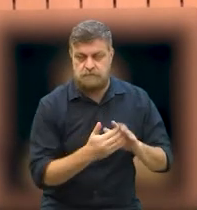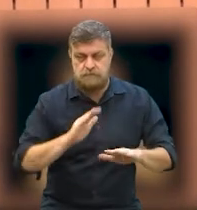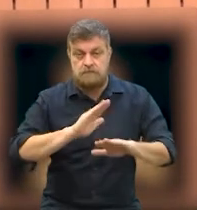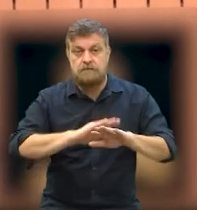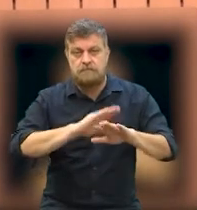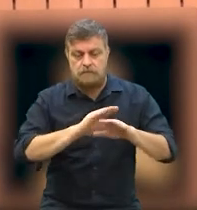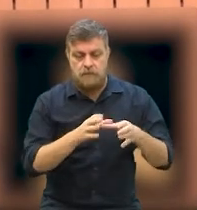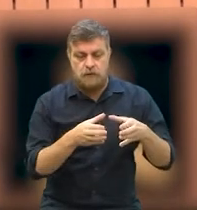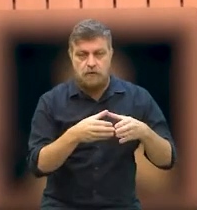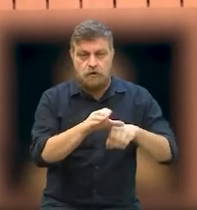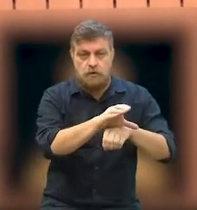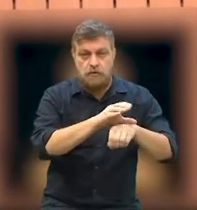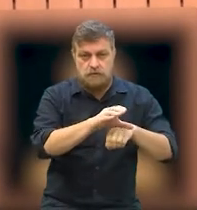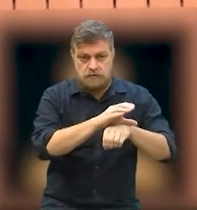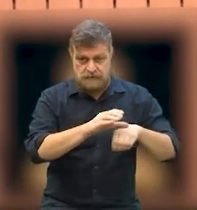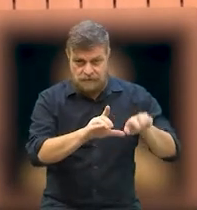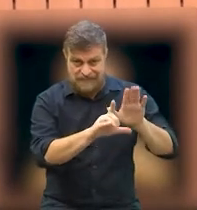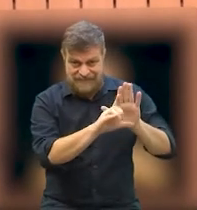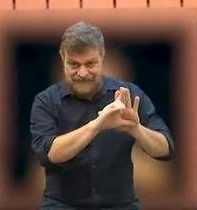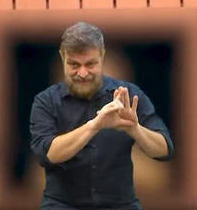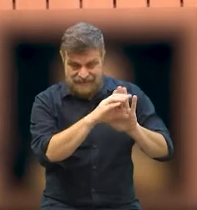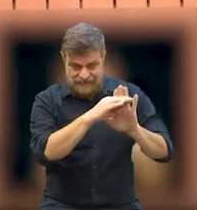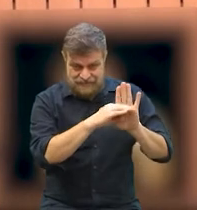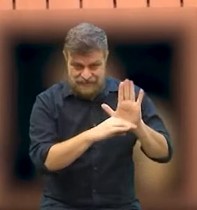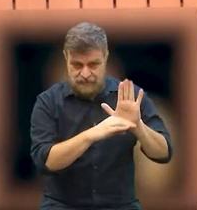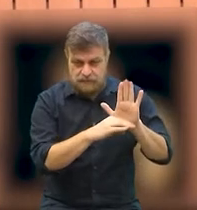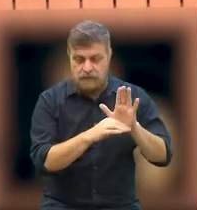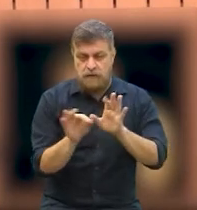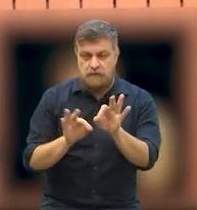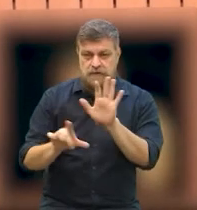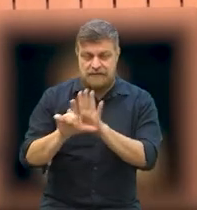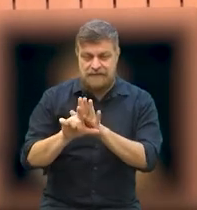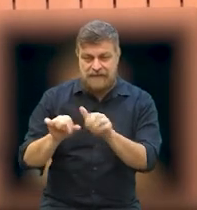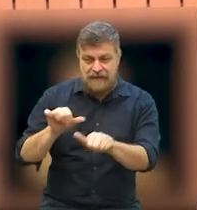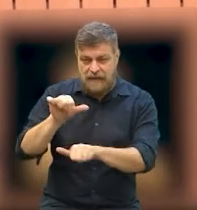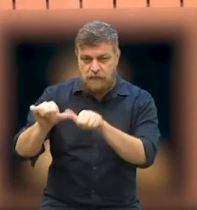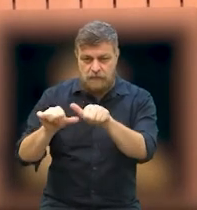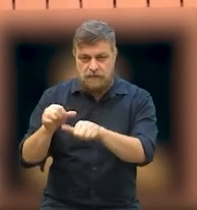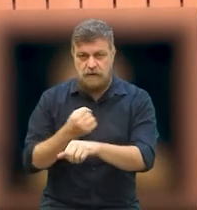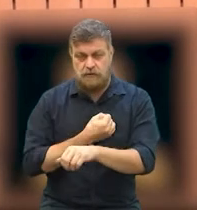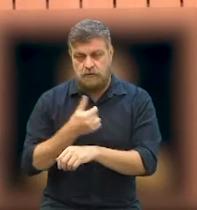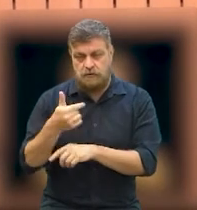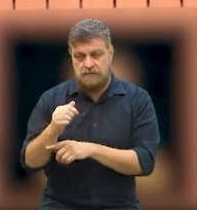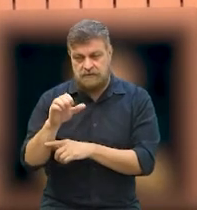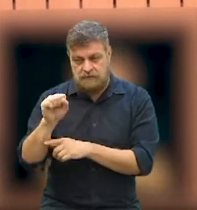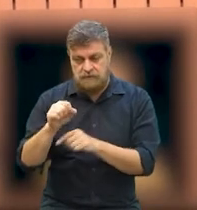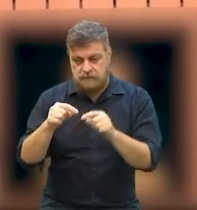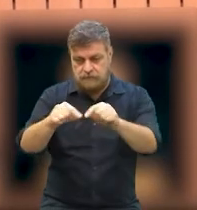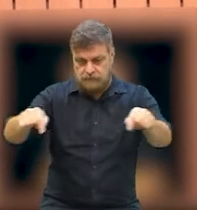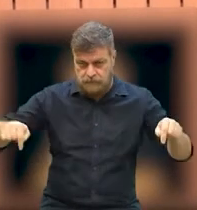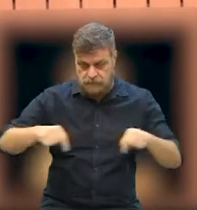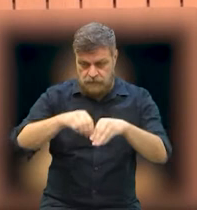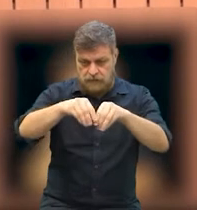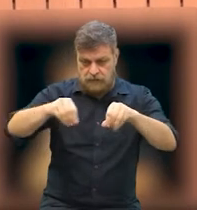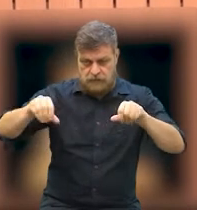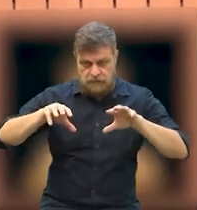Câmara, promovida pela Comissão de Constituição e Legalidade, para debater um projeto de alteração da Lei 208, que é a Lei de Uso e Ocupação